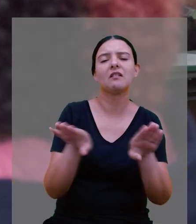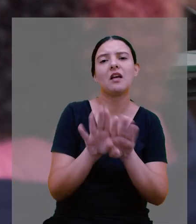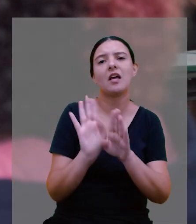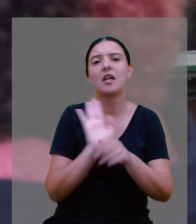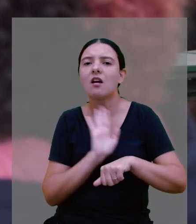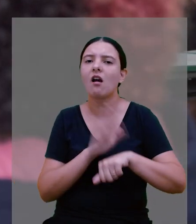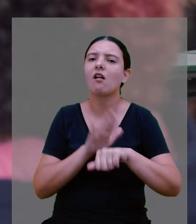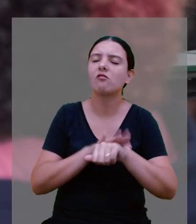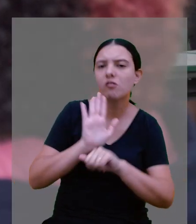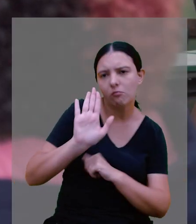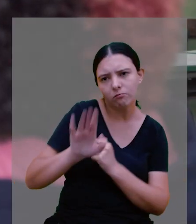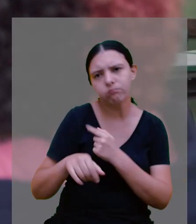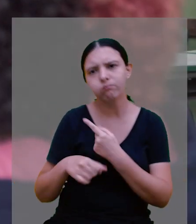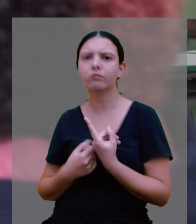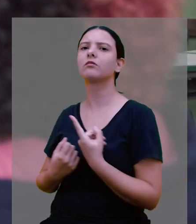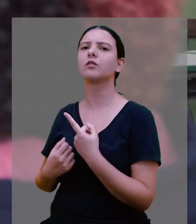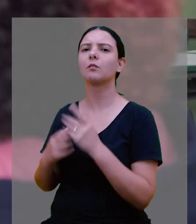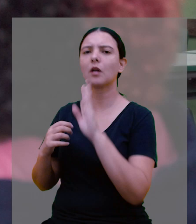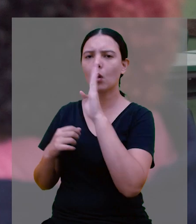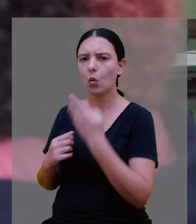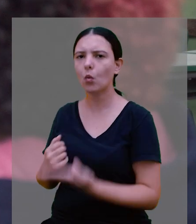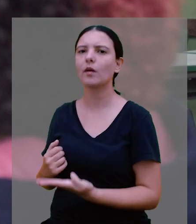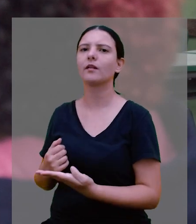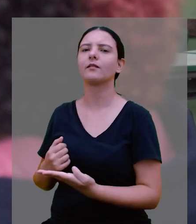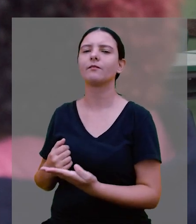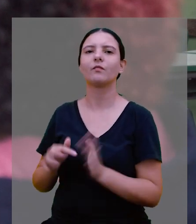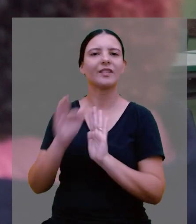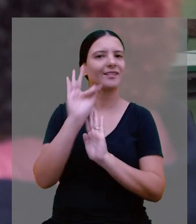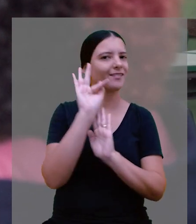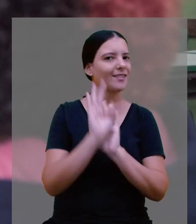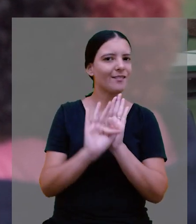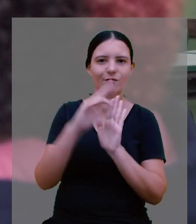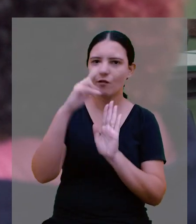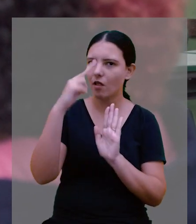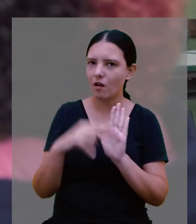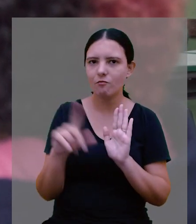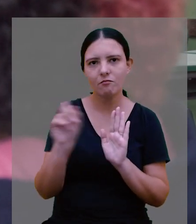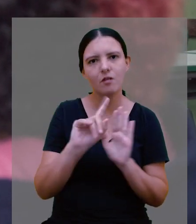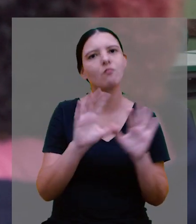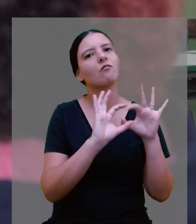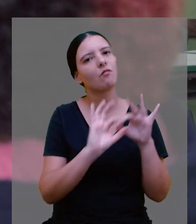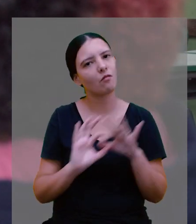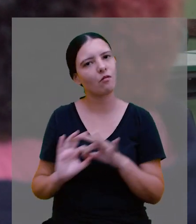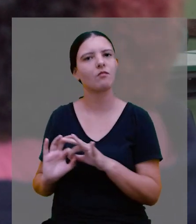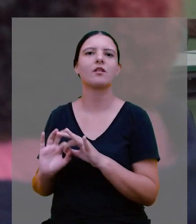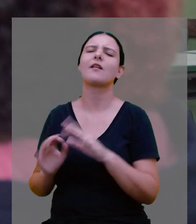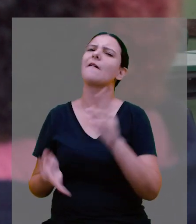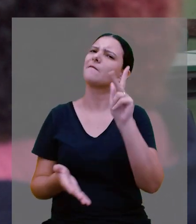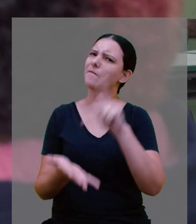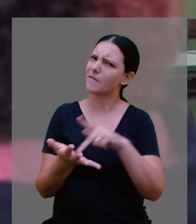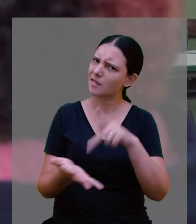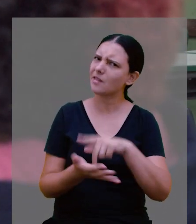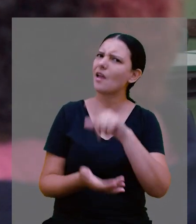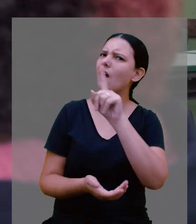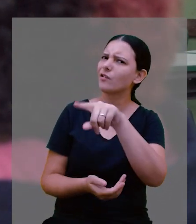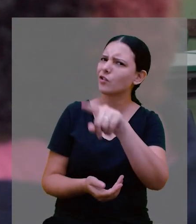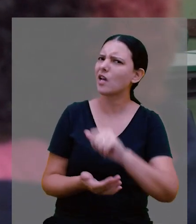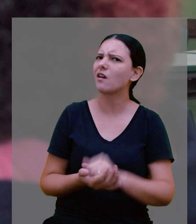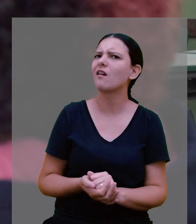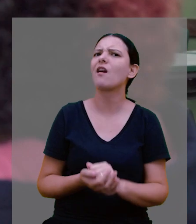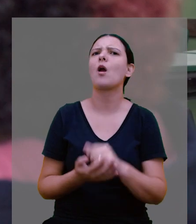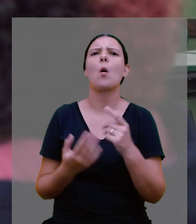ativa para lavar sua honra. Aí nós não lemos o texto, nós lemos o contexto. E a gente vai dizer: é verdade, não sei quantos